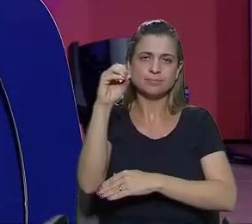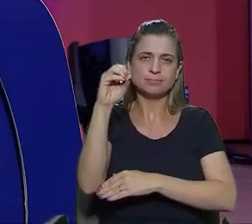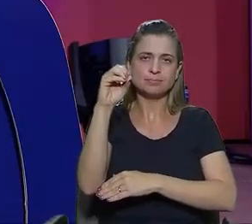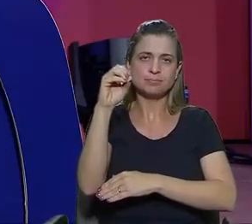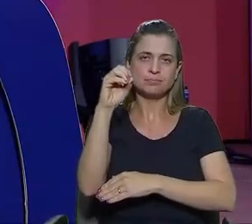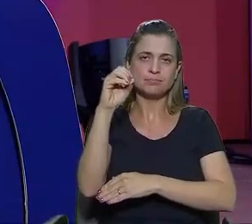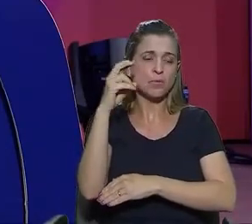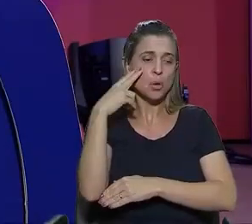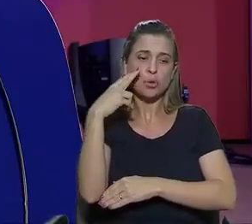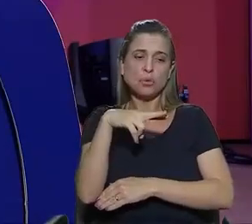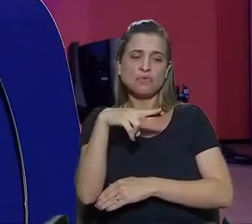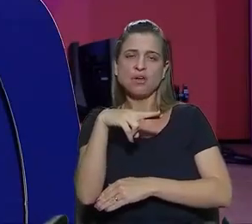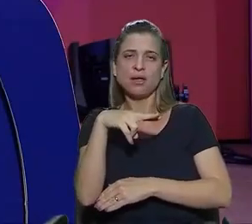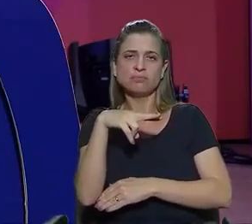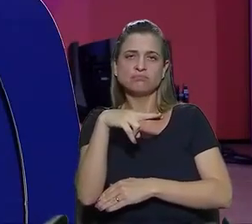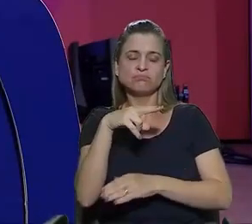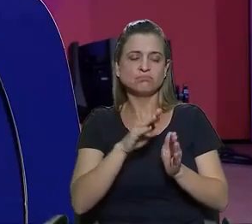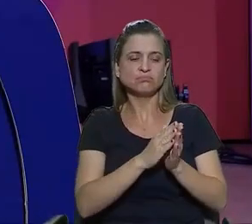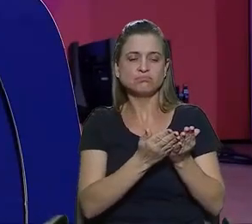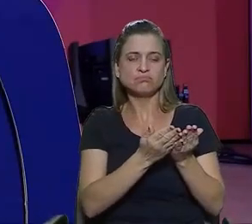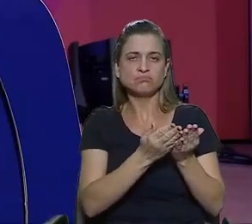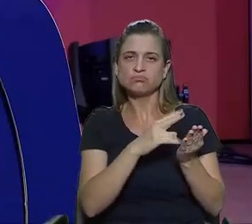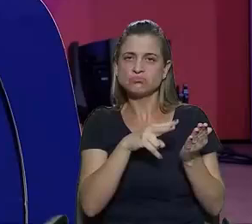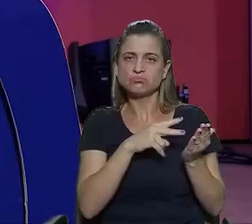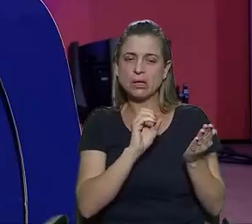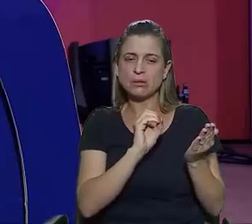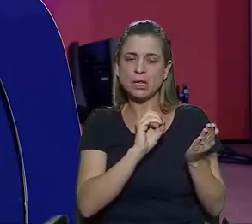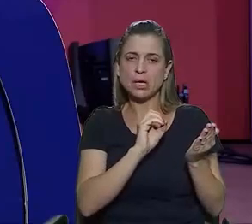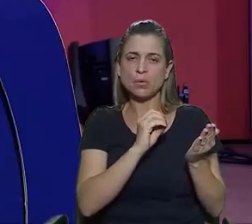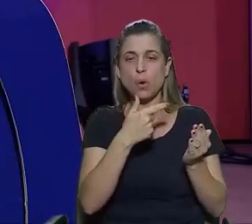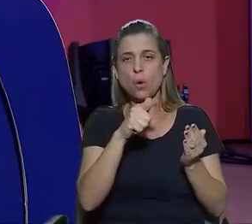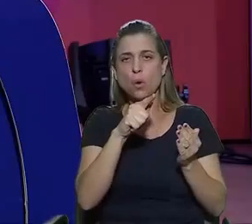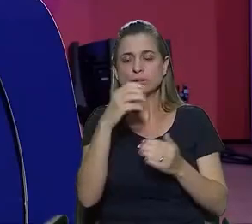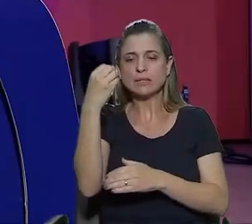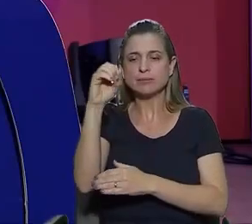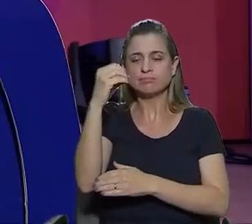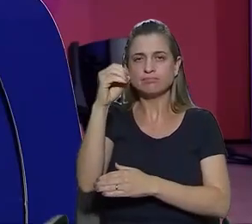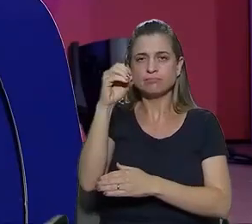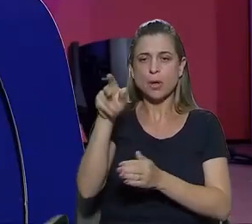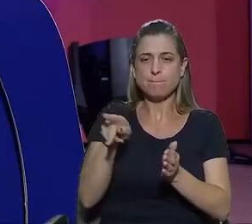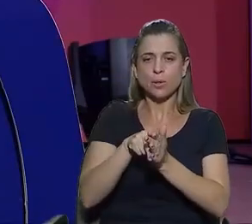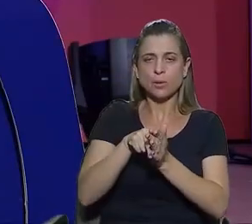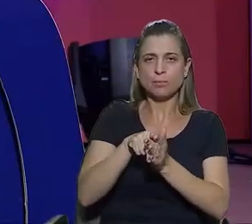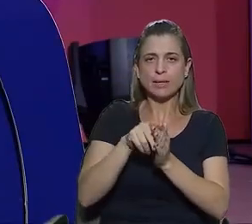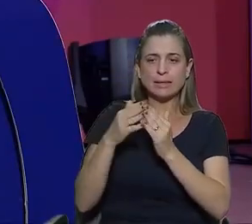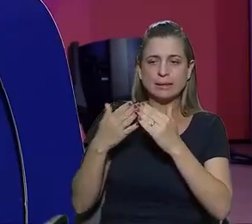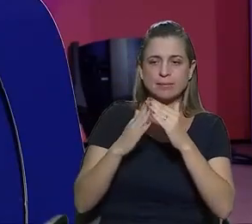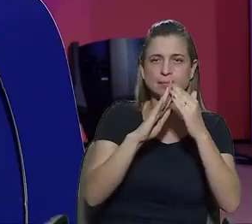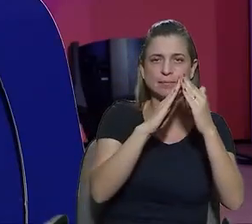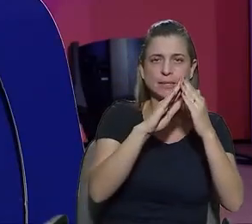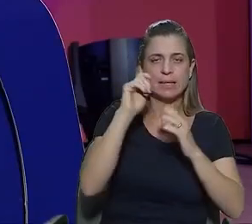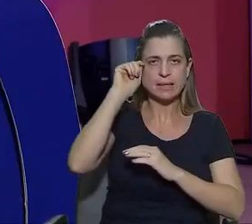nos livros que a gente conhece de literatura. É uma Porto Alegre da periferia, uma Porto Alegre negra, que não é